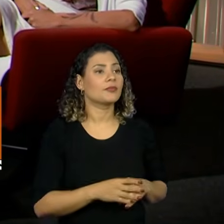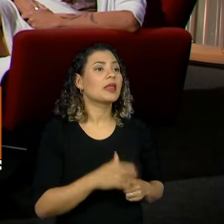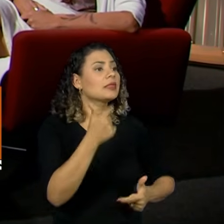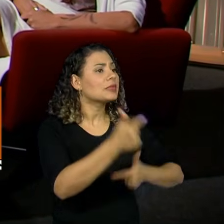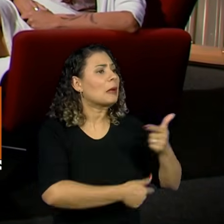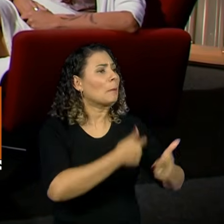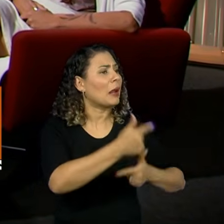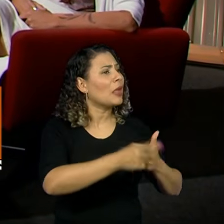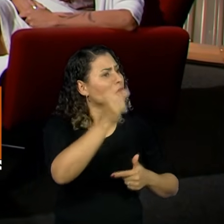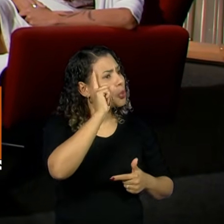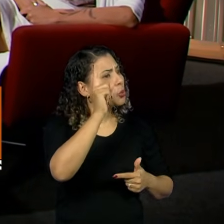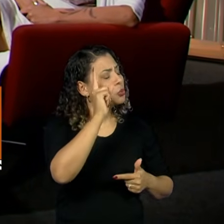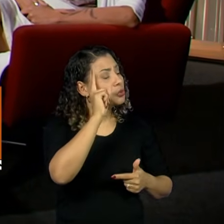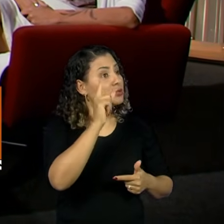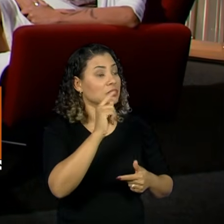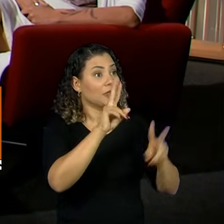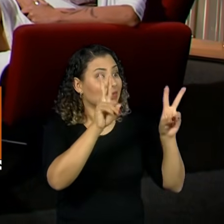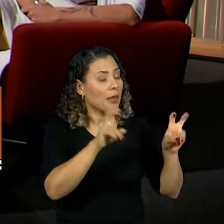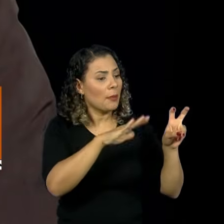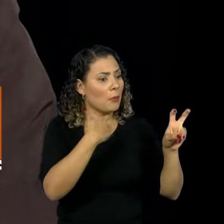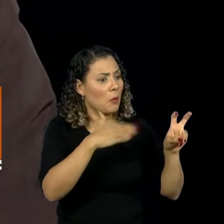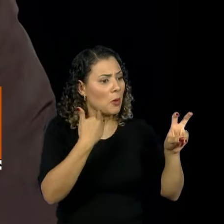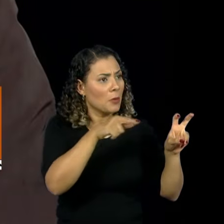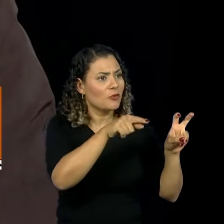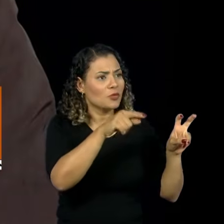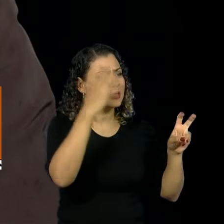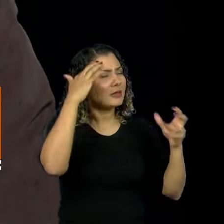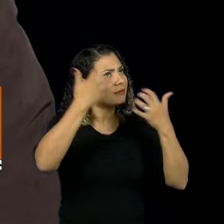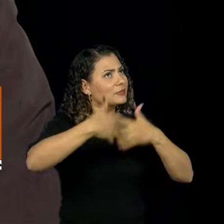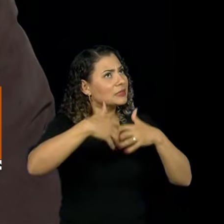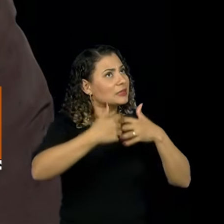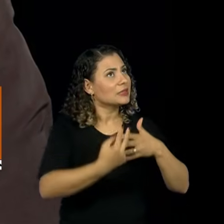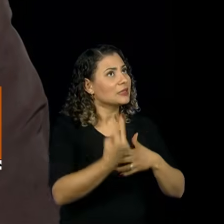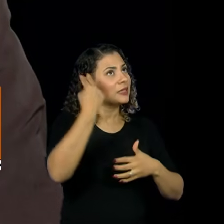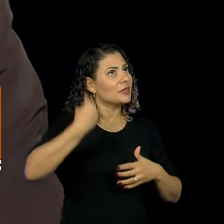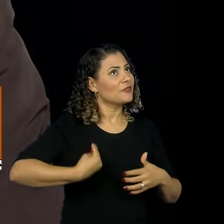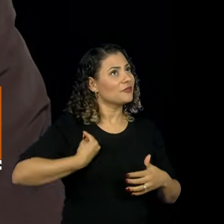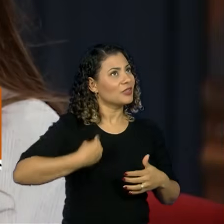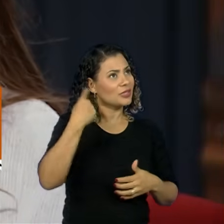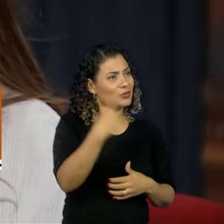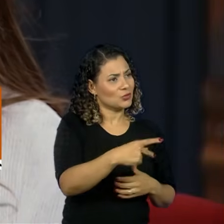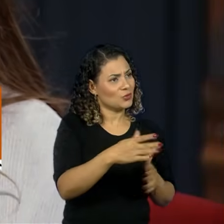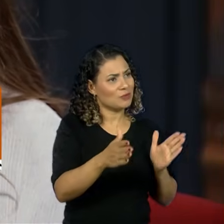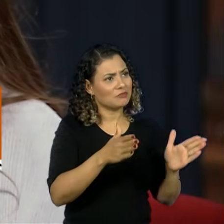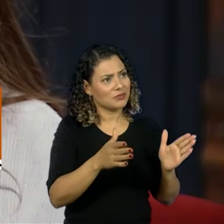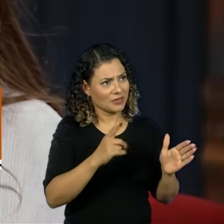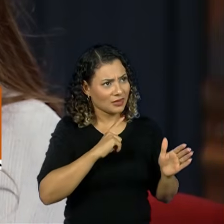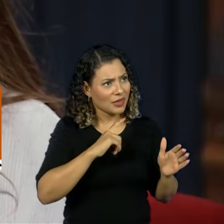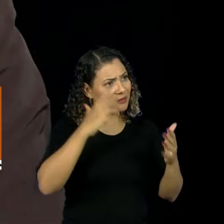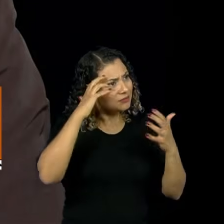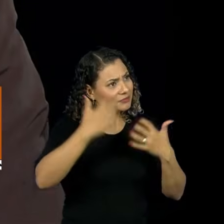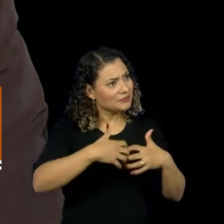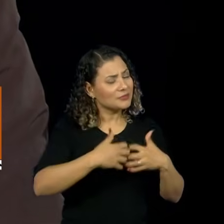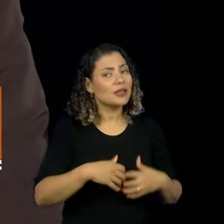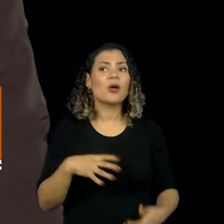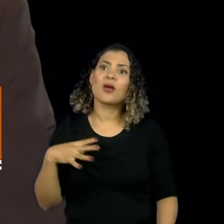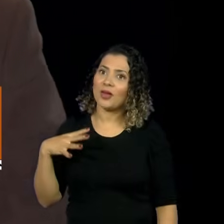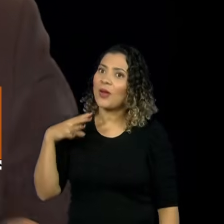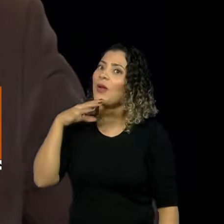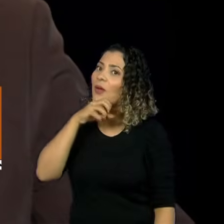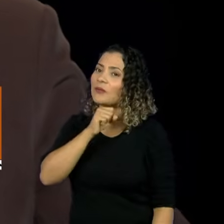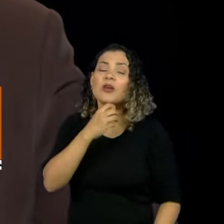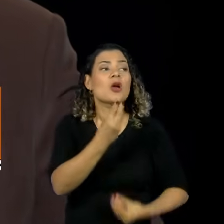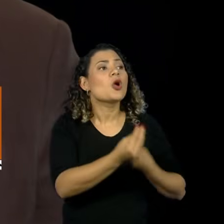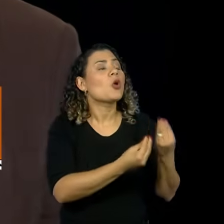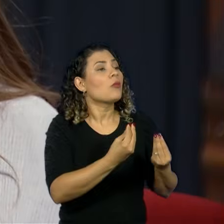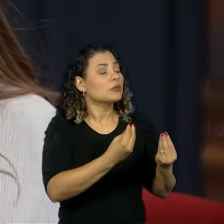com a morte te fez repensar sua vida em algum momento? Imagino que, claro, né? Óbvio, né? E como podemos lidar melhor